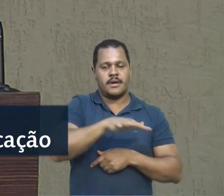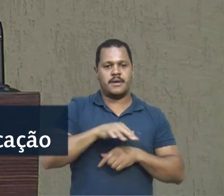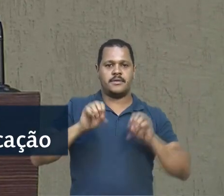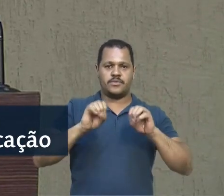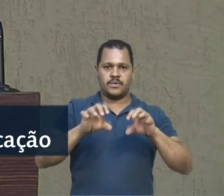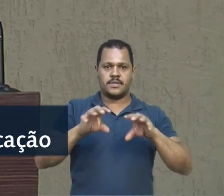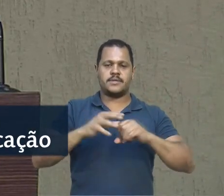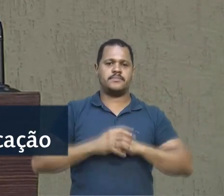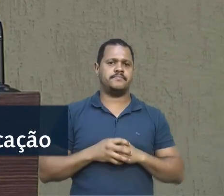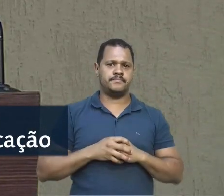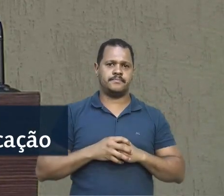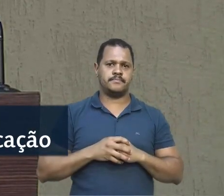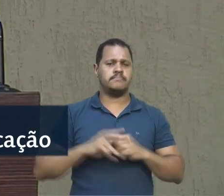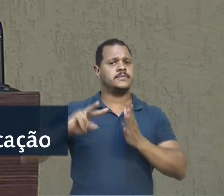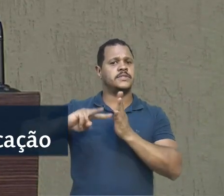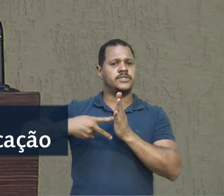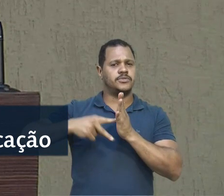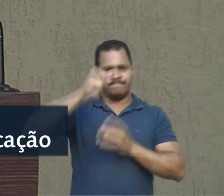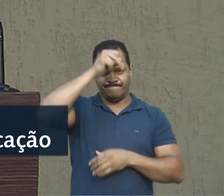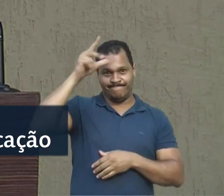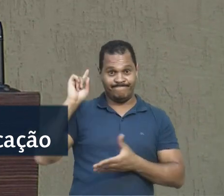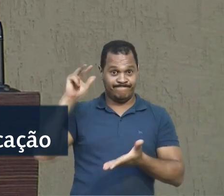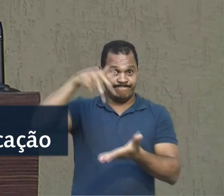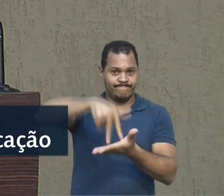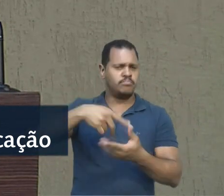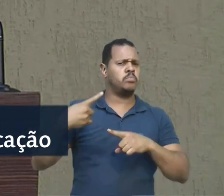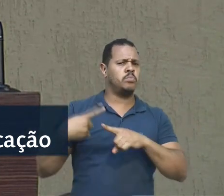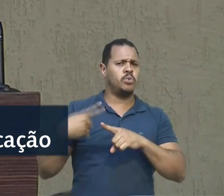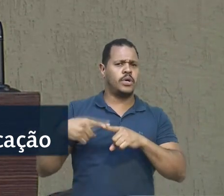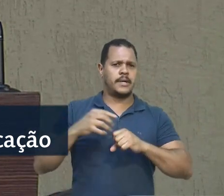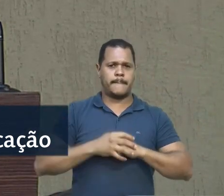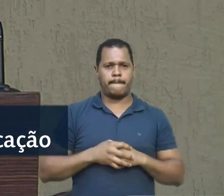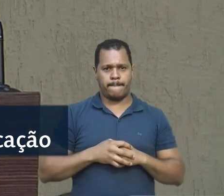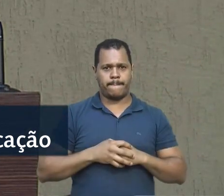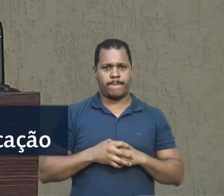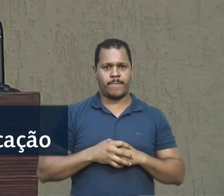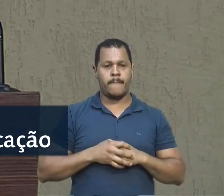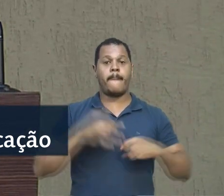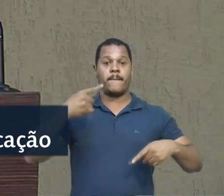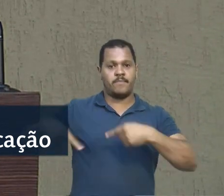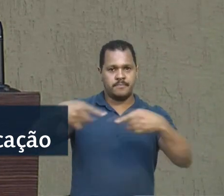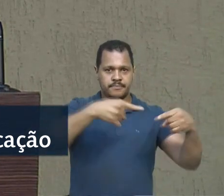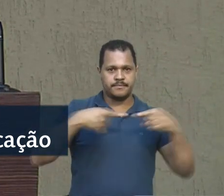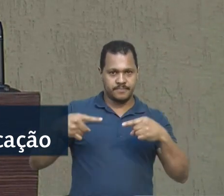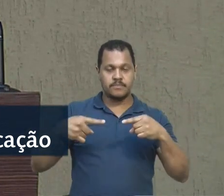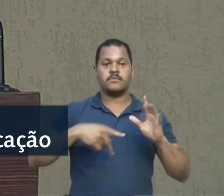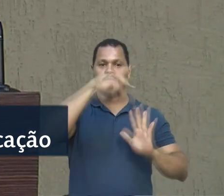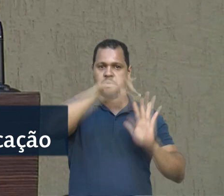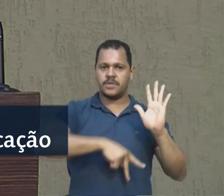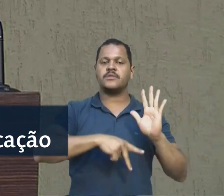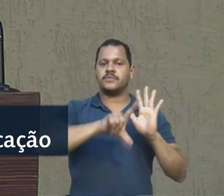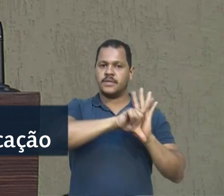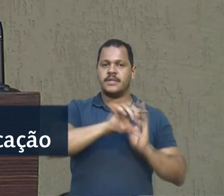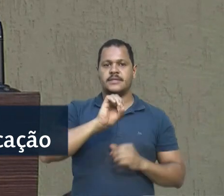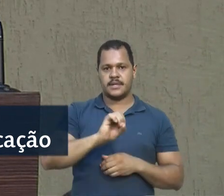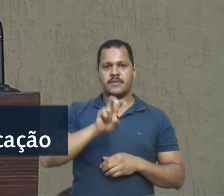importância da aprovação do pl para garantir que as pessoas que trabalham no poder público recebam aquilo que lhe é de